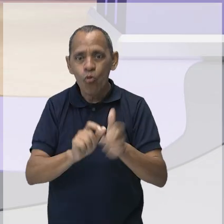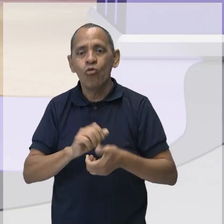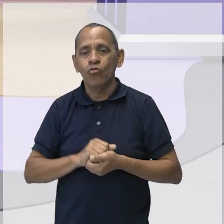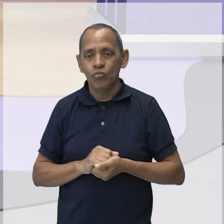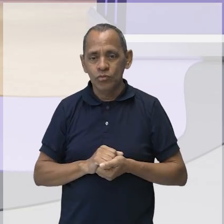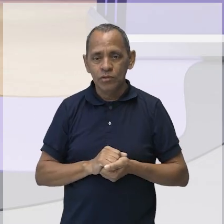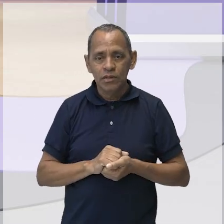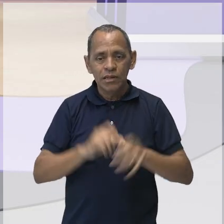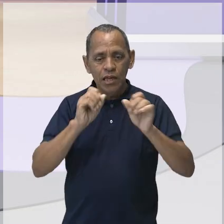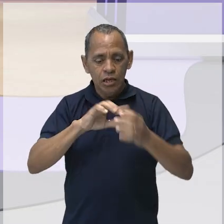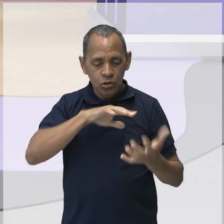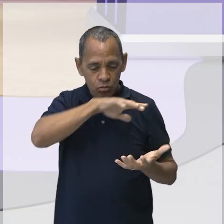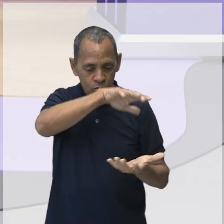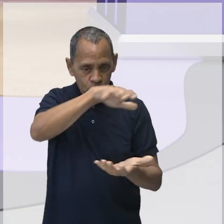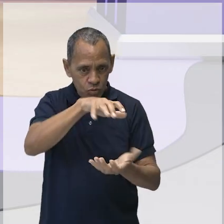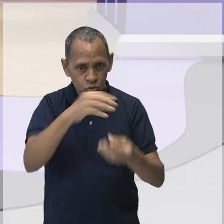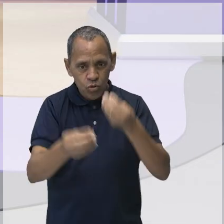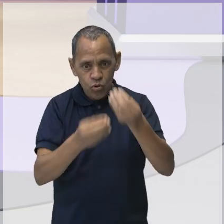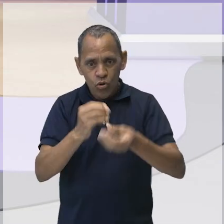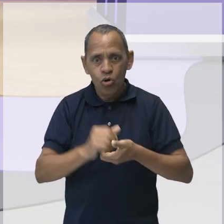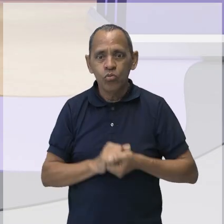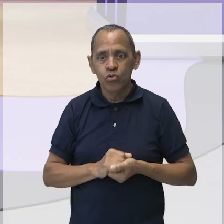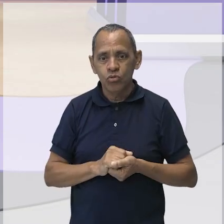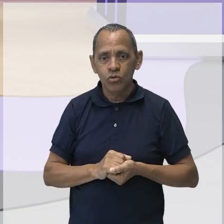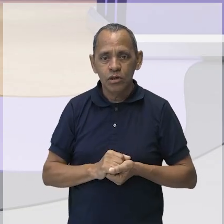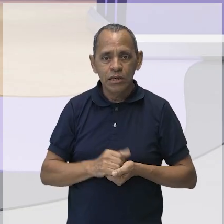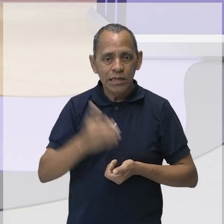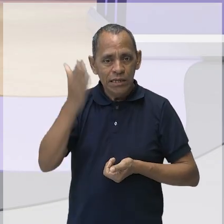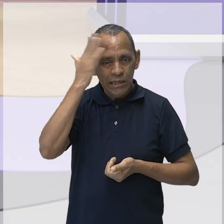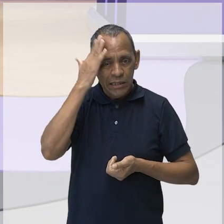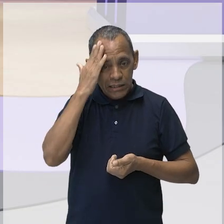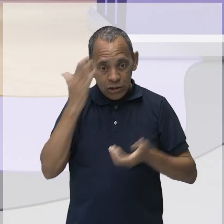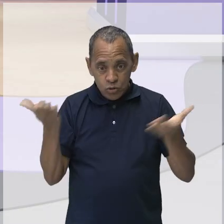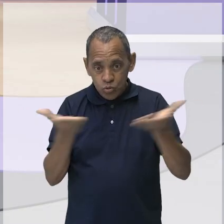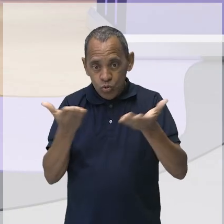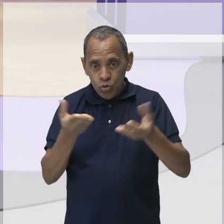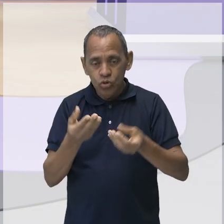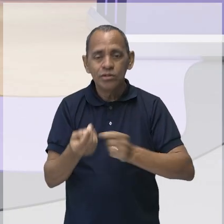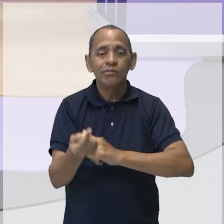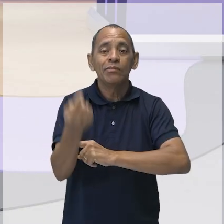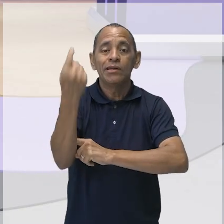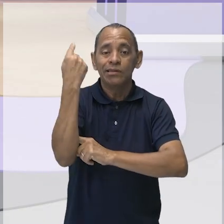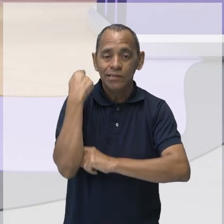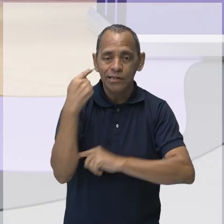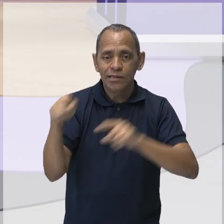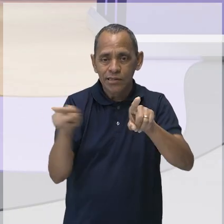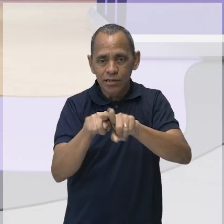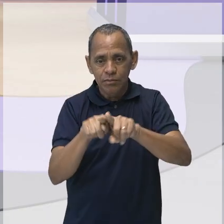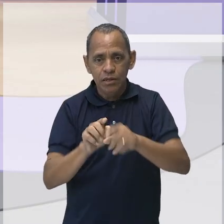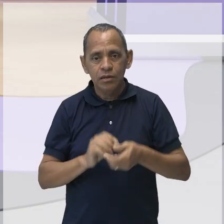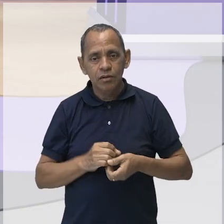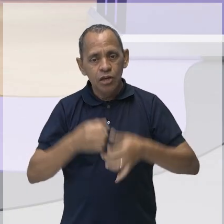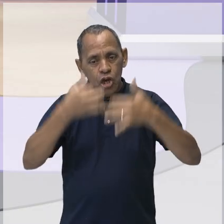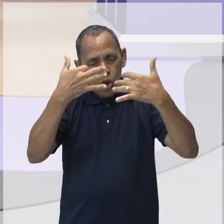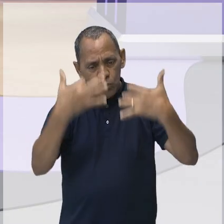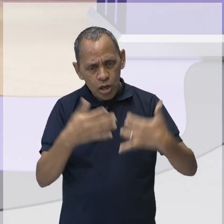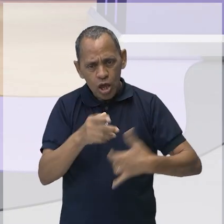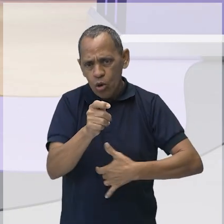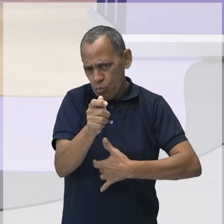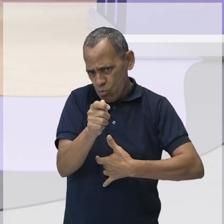criou o mundo como os Guaranis o entendem e o entendiam no passado. Vamos falar um pouco